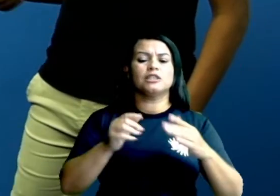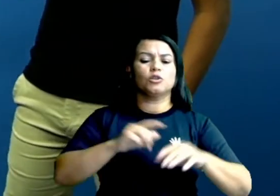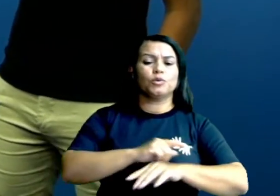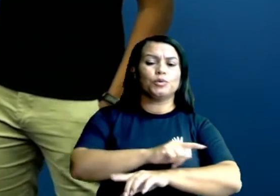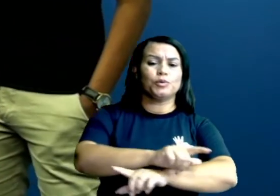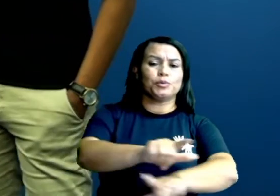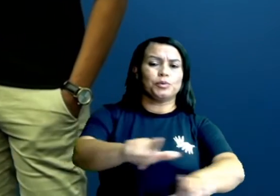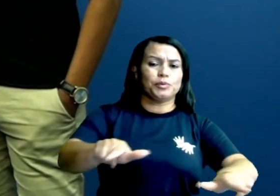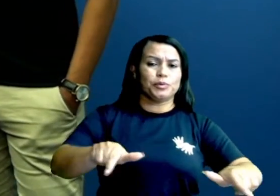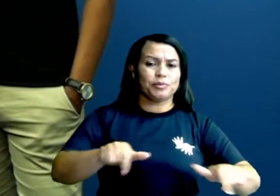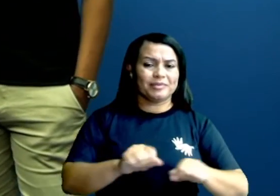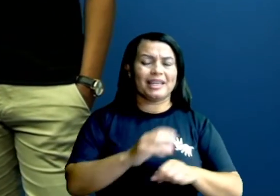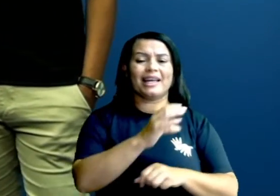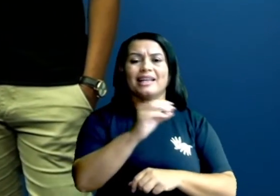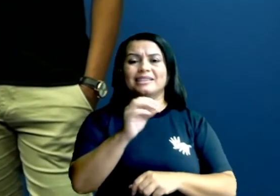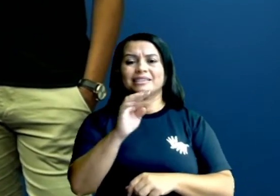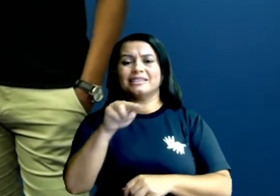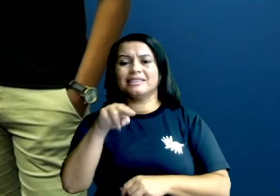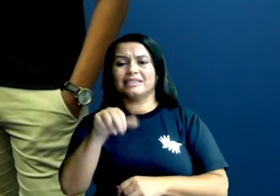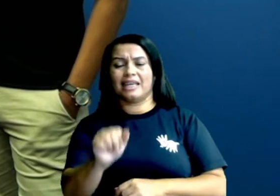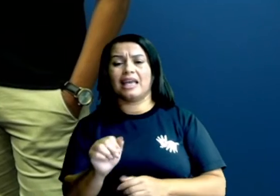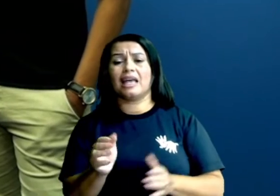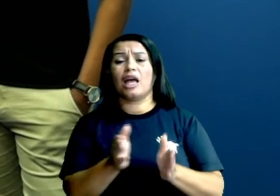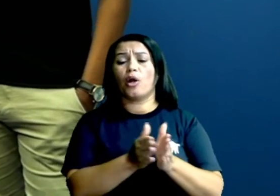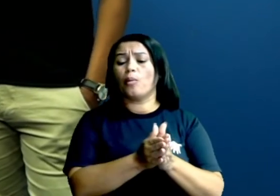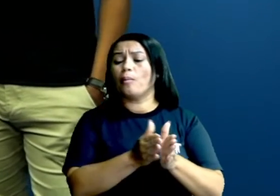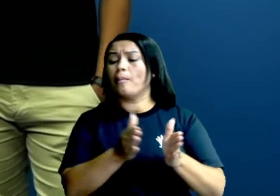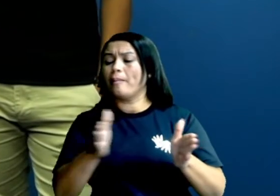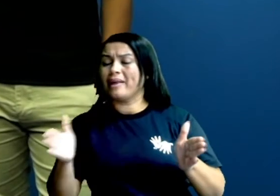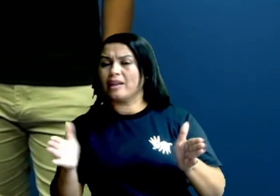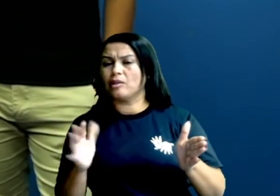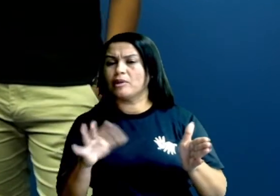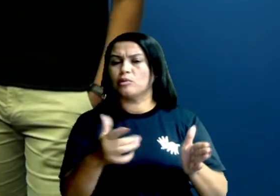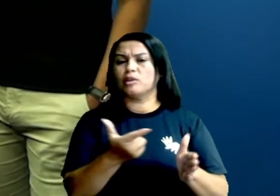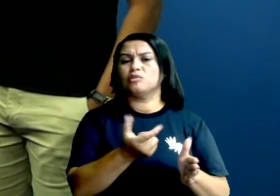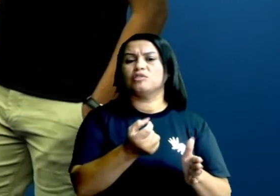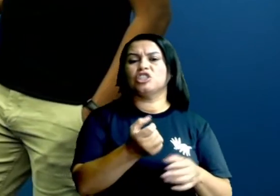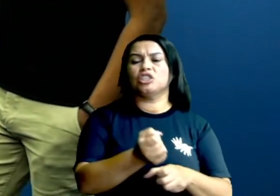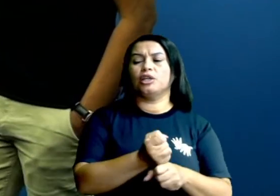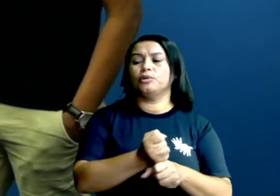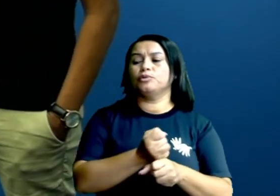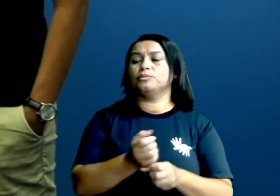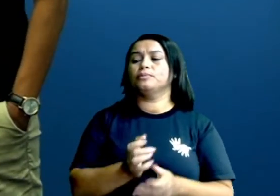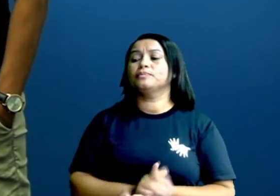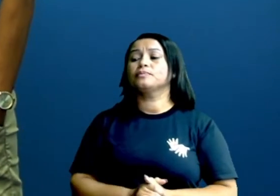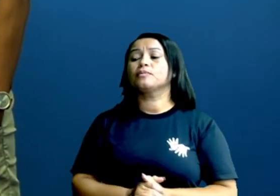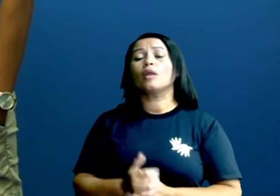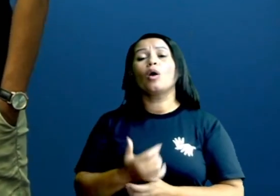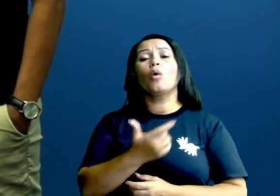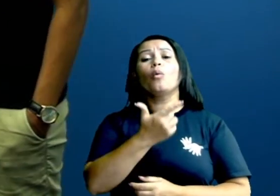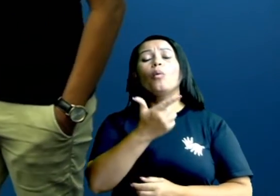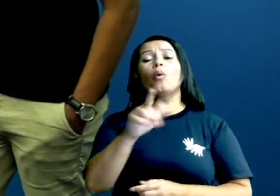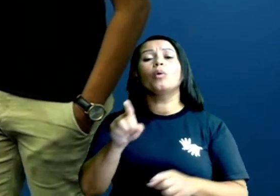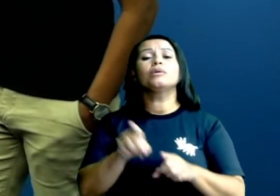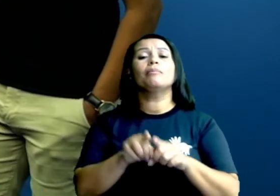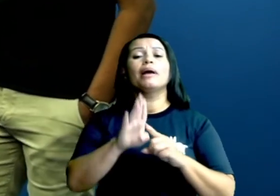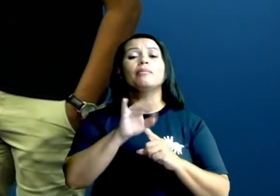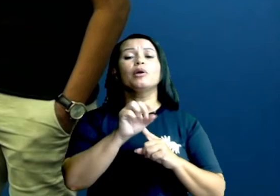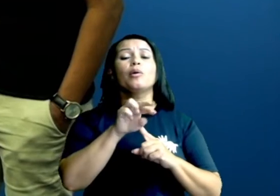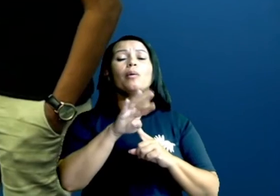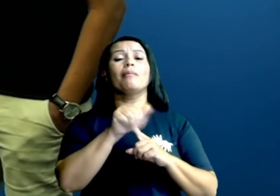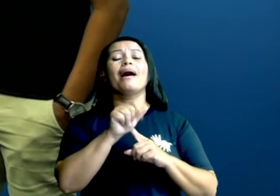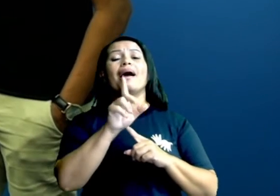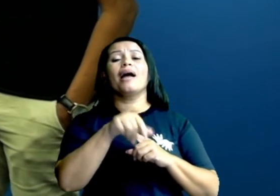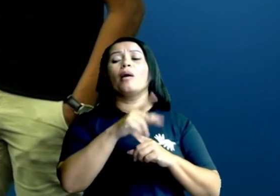foram desmatados nesse período curto aí, né, de cerca de quase 20 anos, tá? O outro bioma, Pantanal,